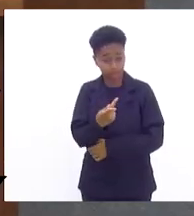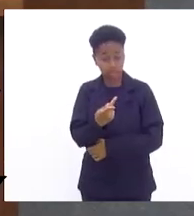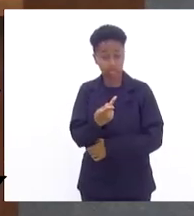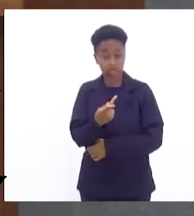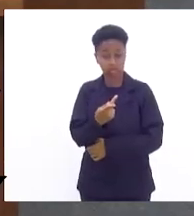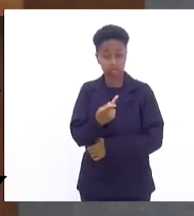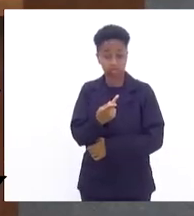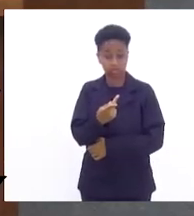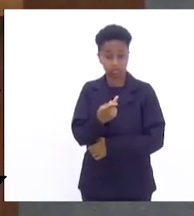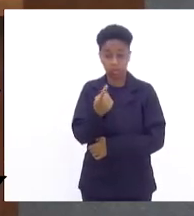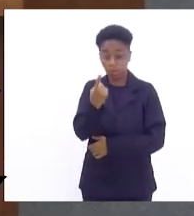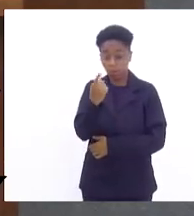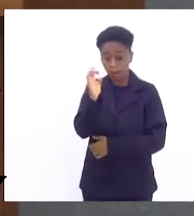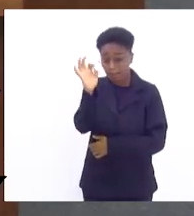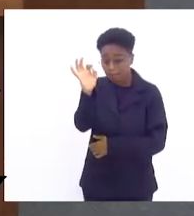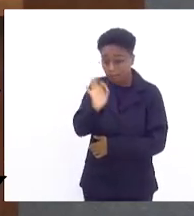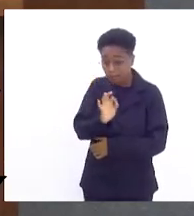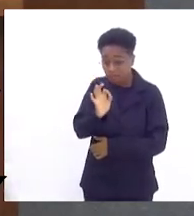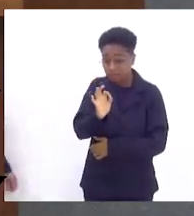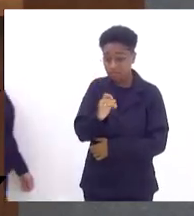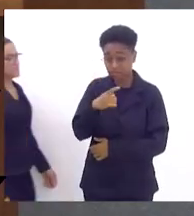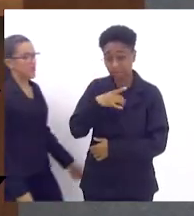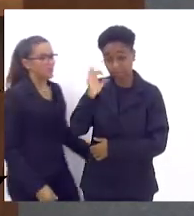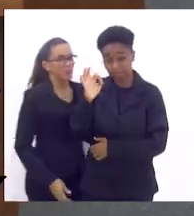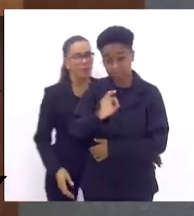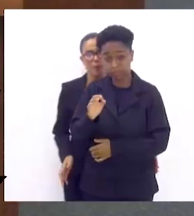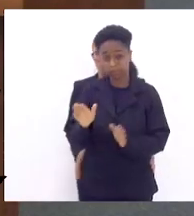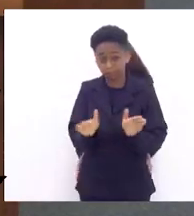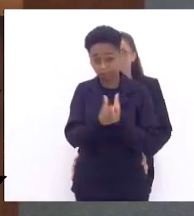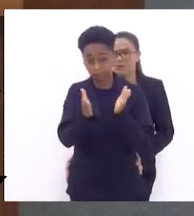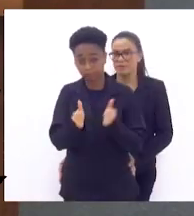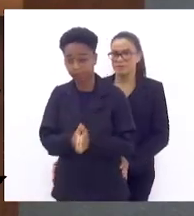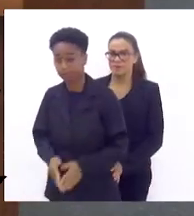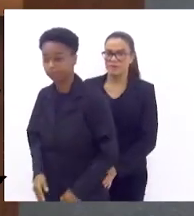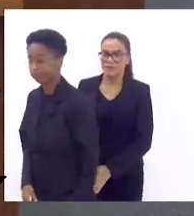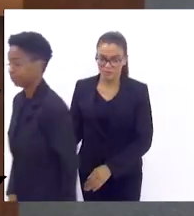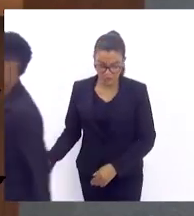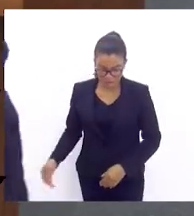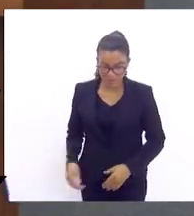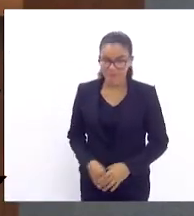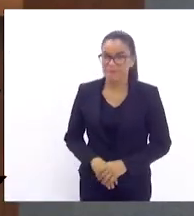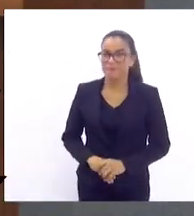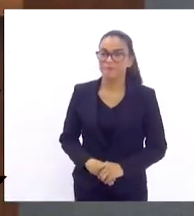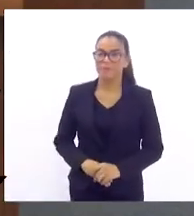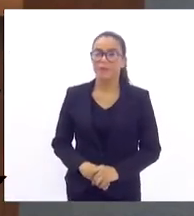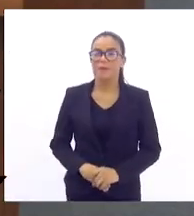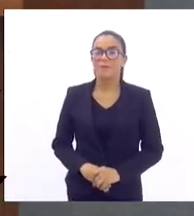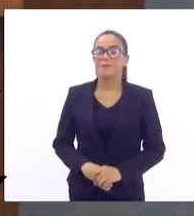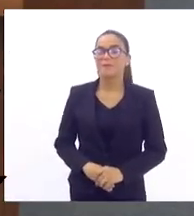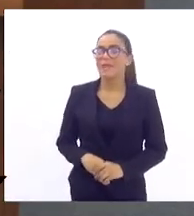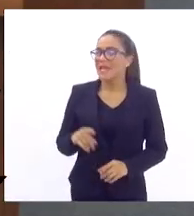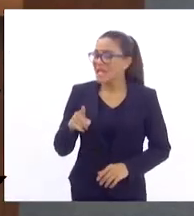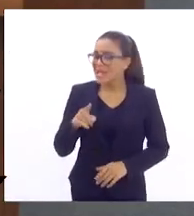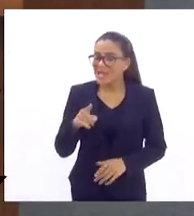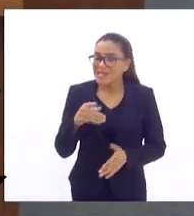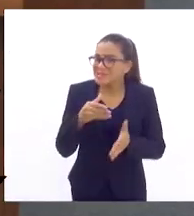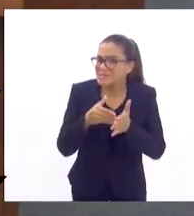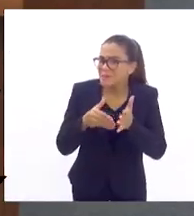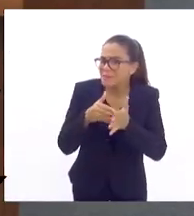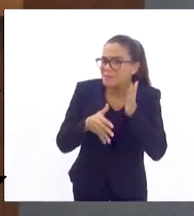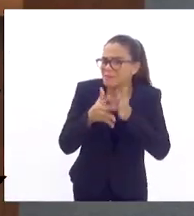um percentual de pobreza e de pobreza extrema significativo. Esse impacto vai para